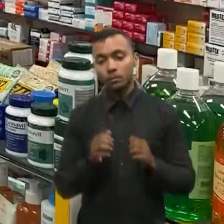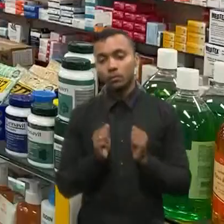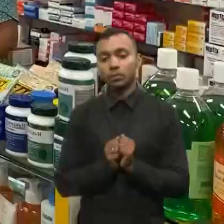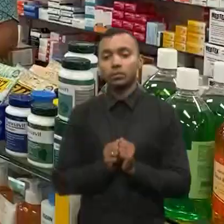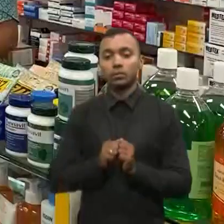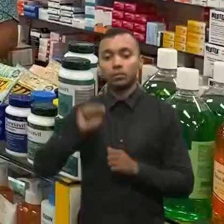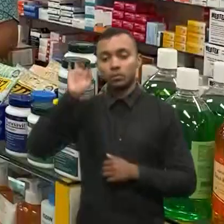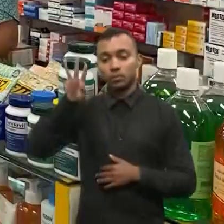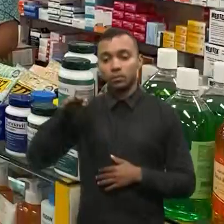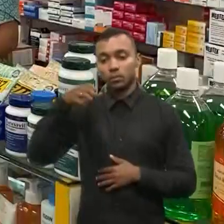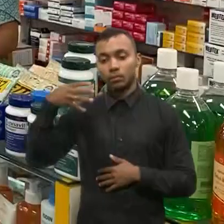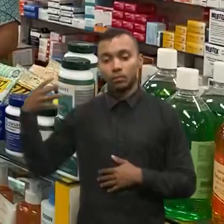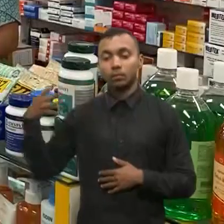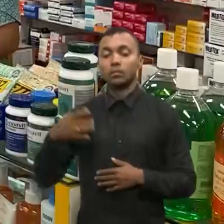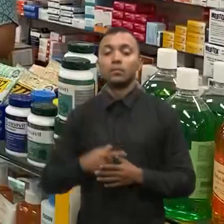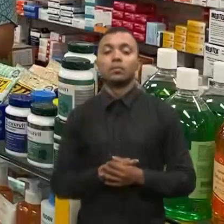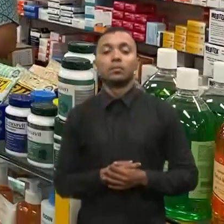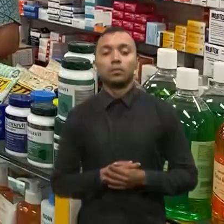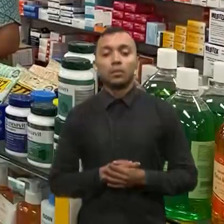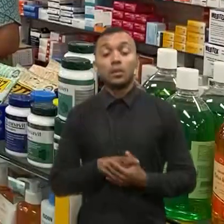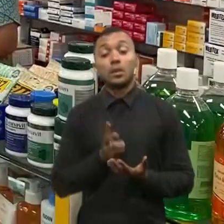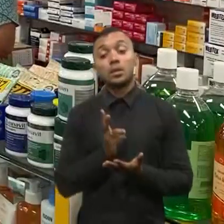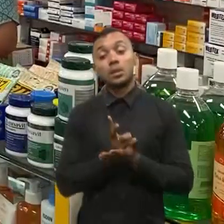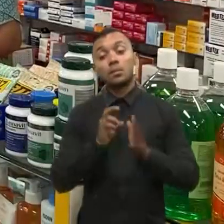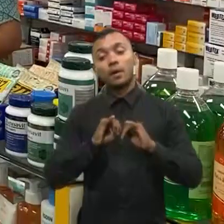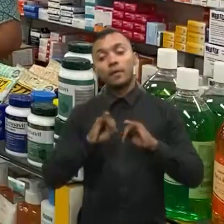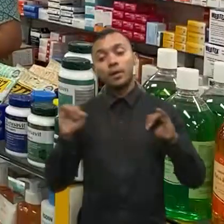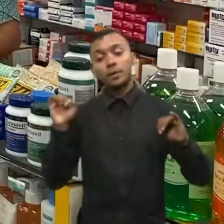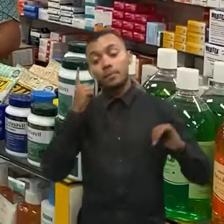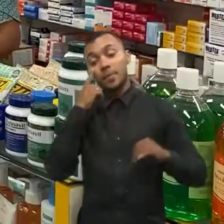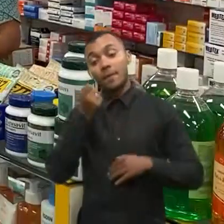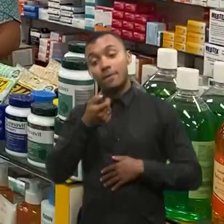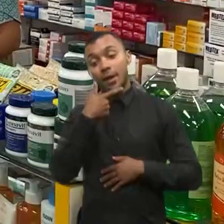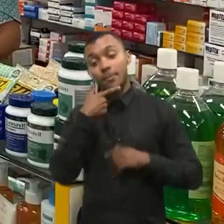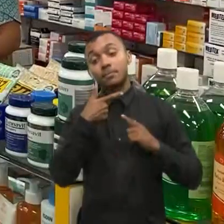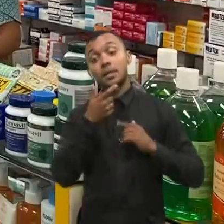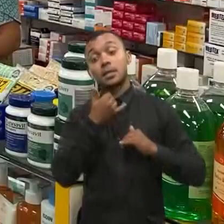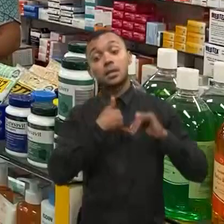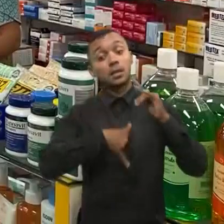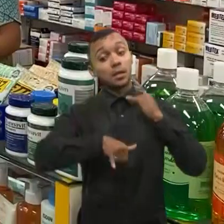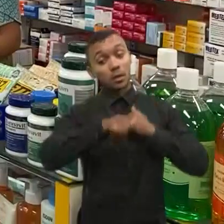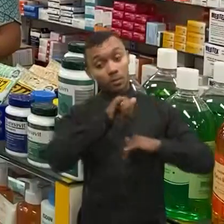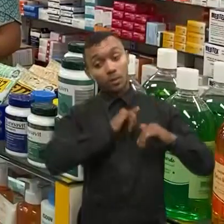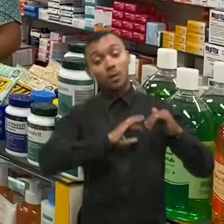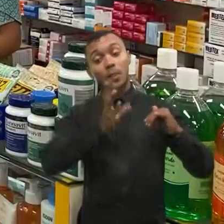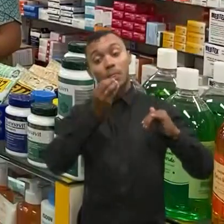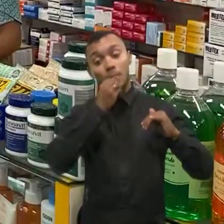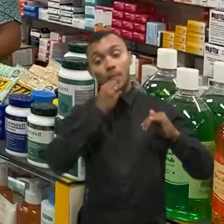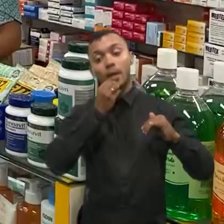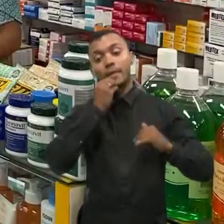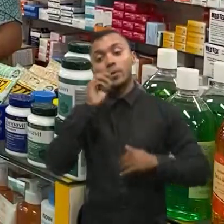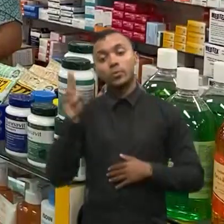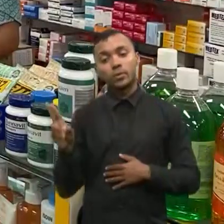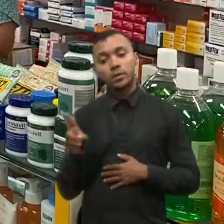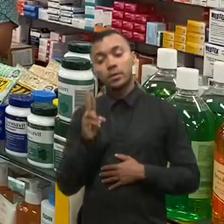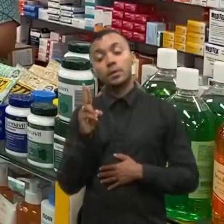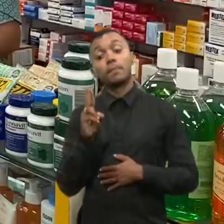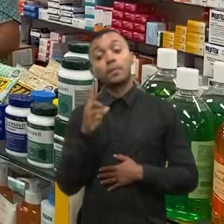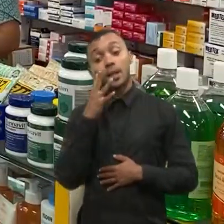médica. E a gente sempre enfatiza, o medicamento são produtos químicos, devem ser utilizados com um certo